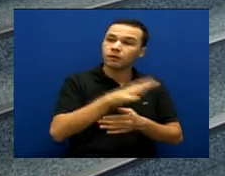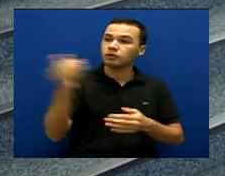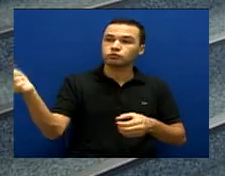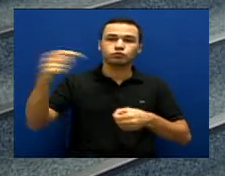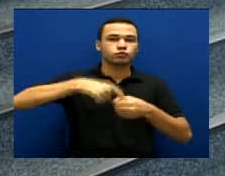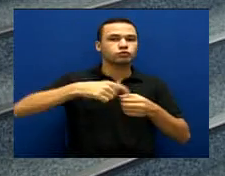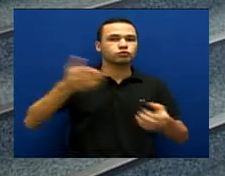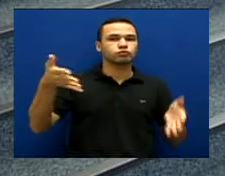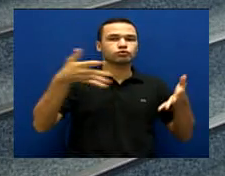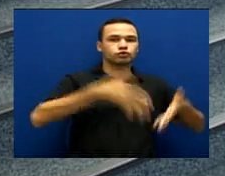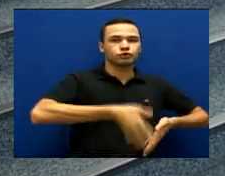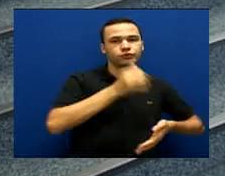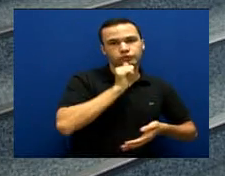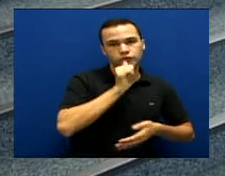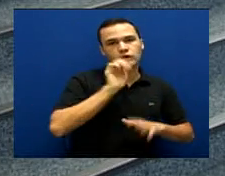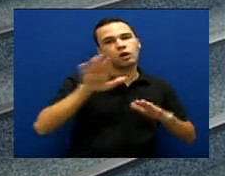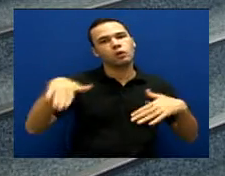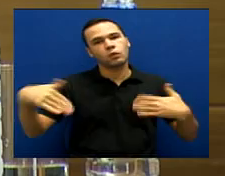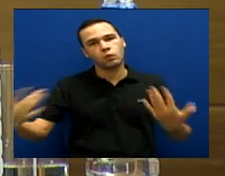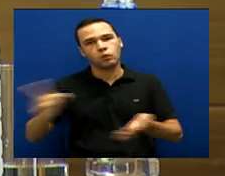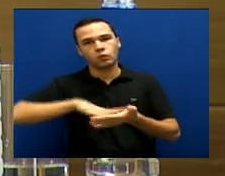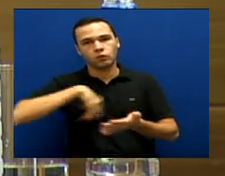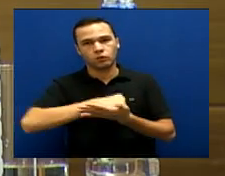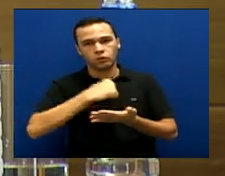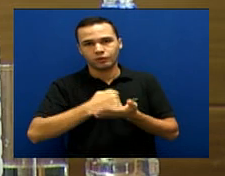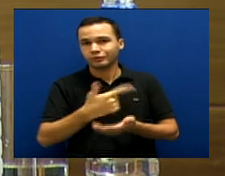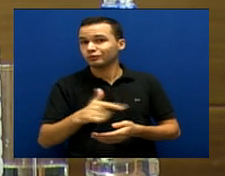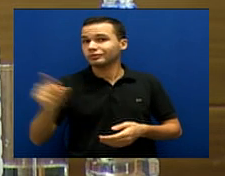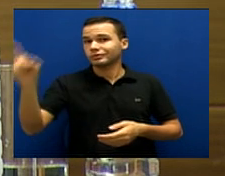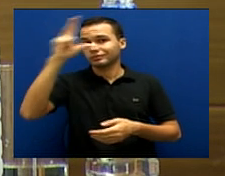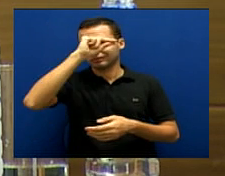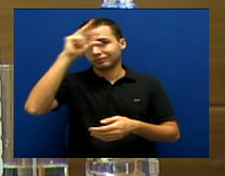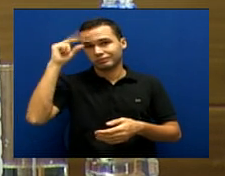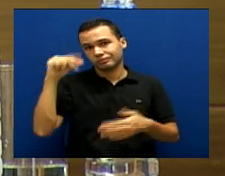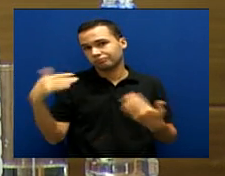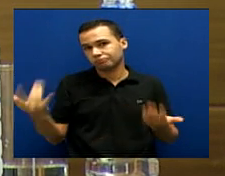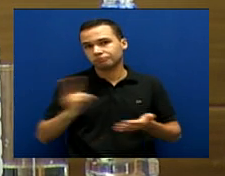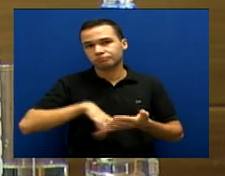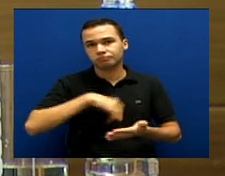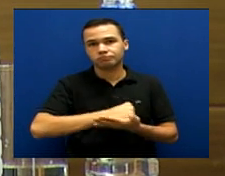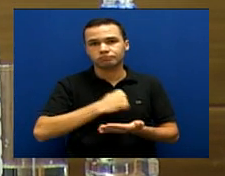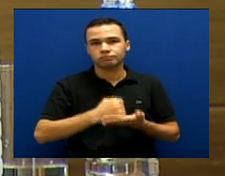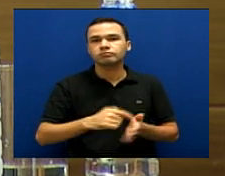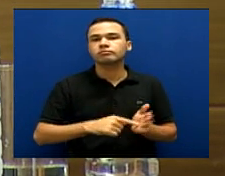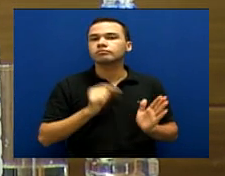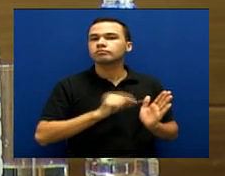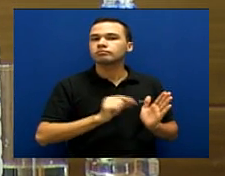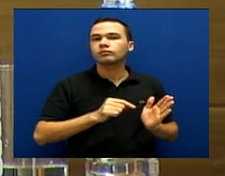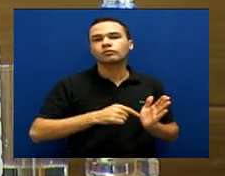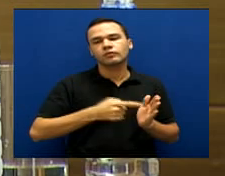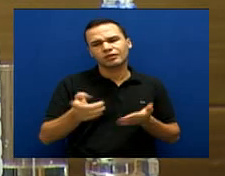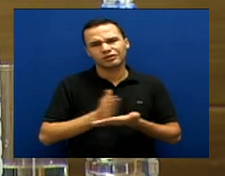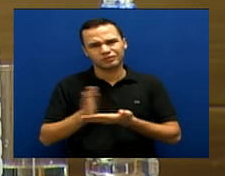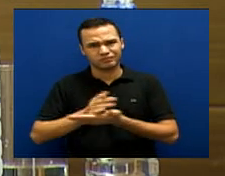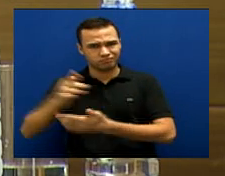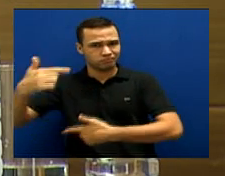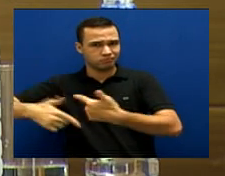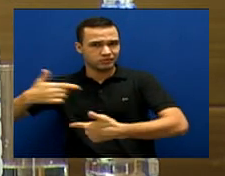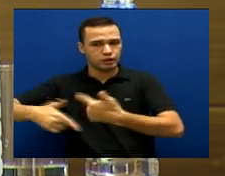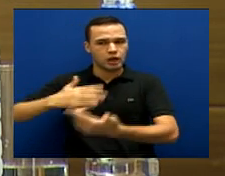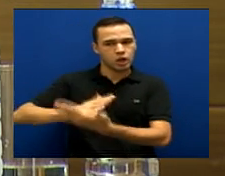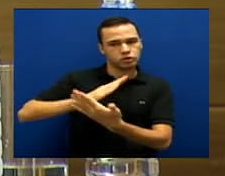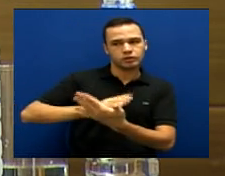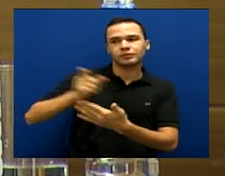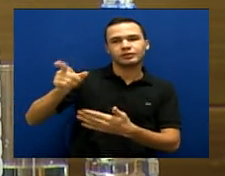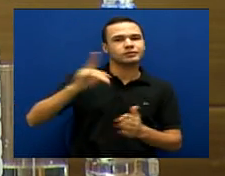não tenho o documento fiscal ainda é na prefeitura são documentos são mercadorias e serviços que ainda não chegaram a